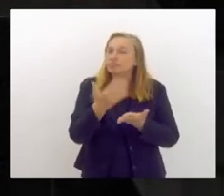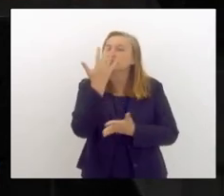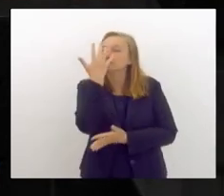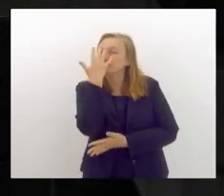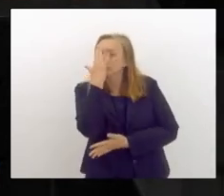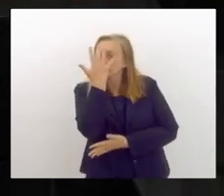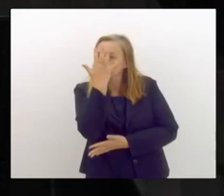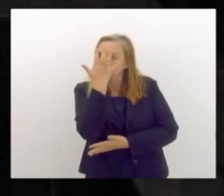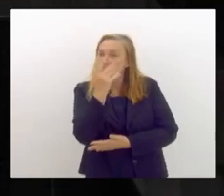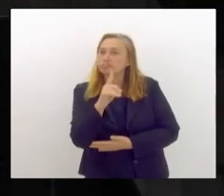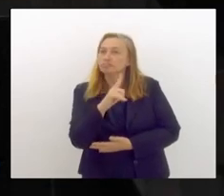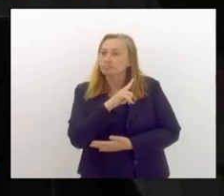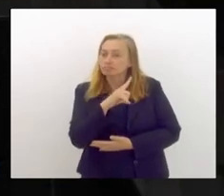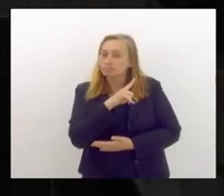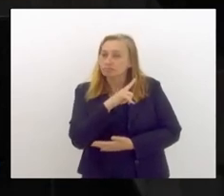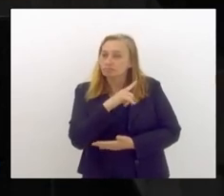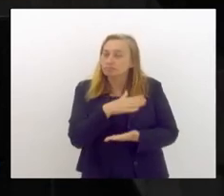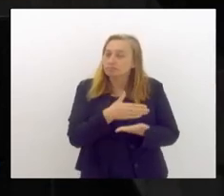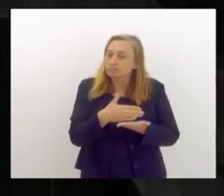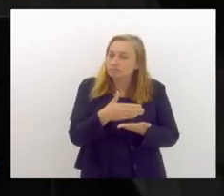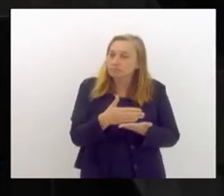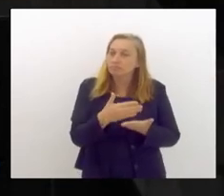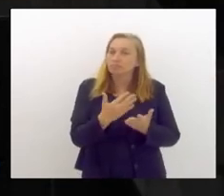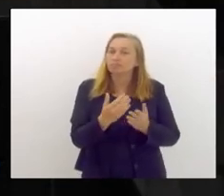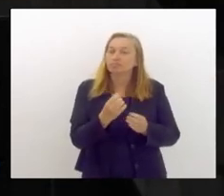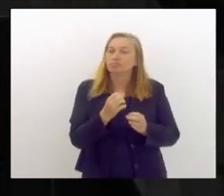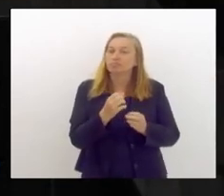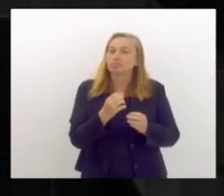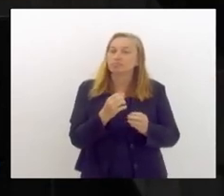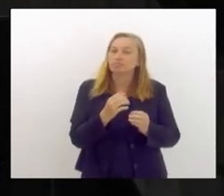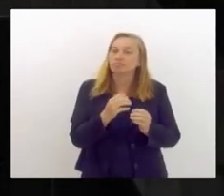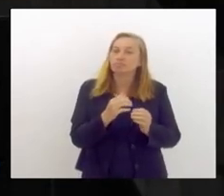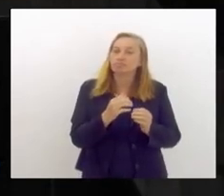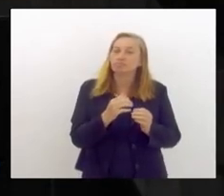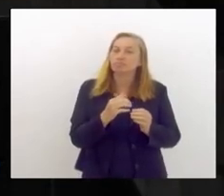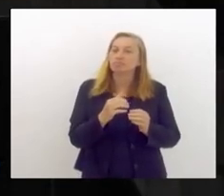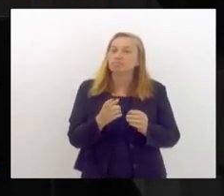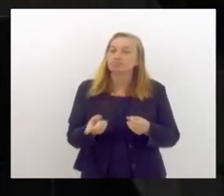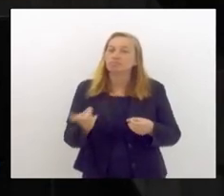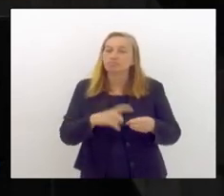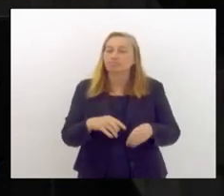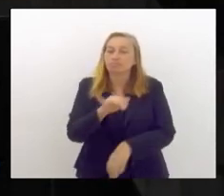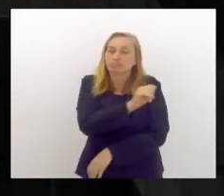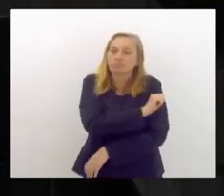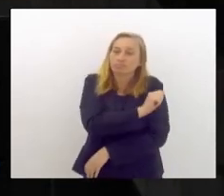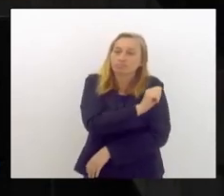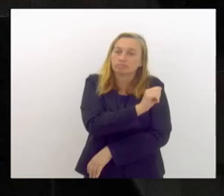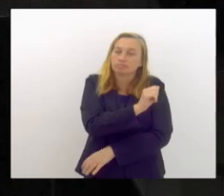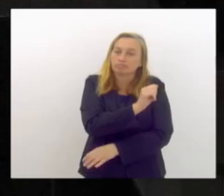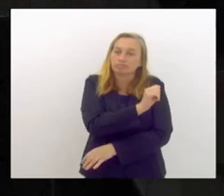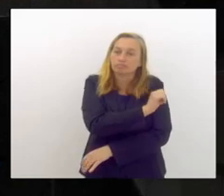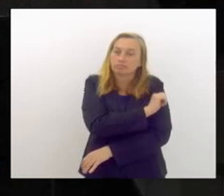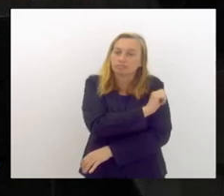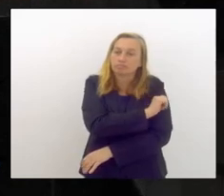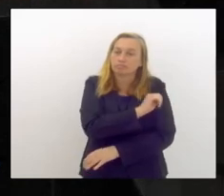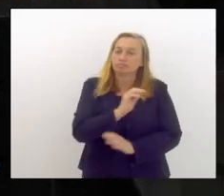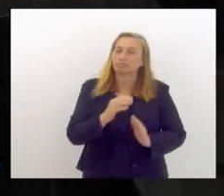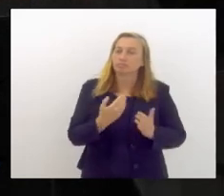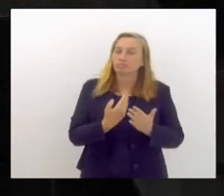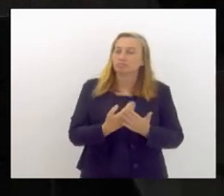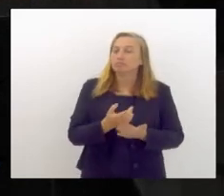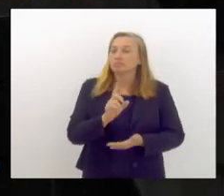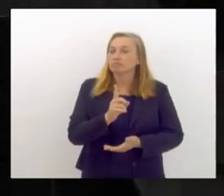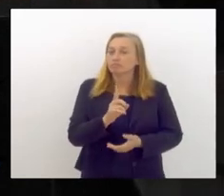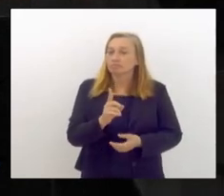fevereiro, temos o início do ano letivo, não repassou o recurso necessário para as merendas.